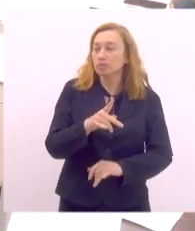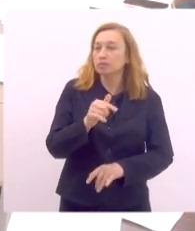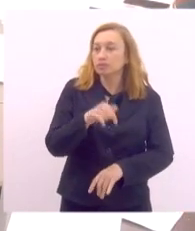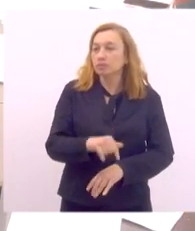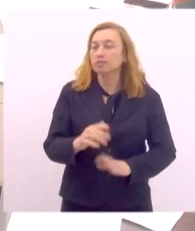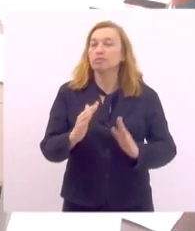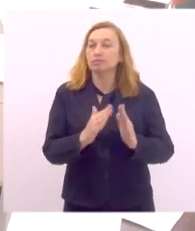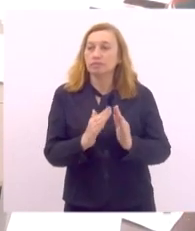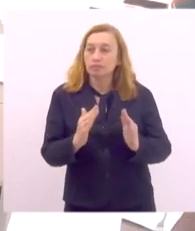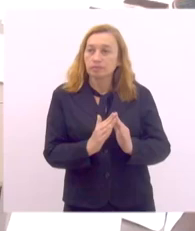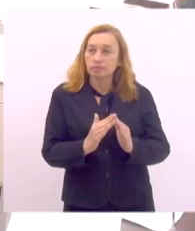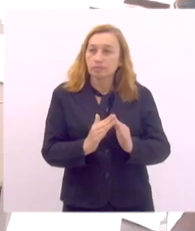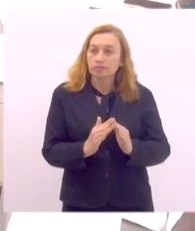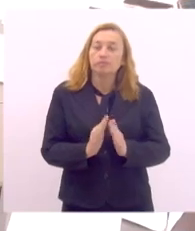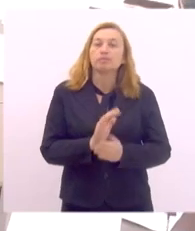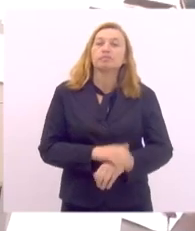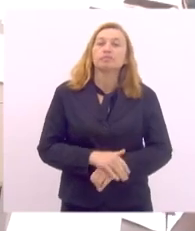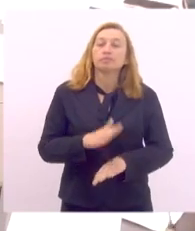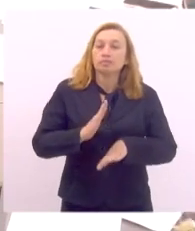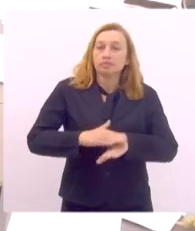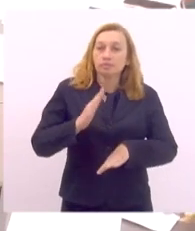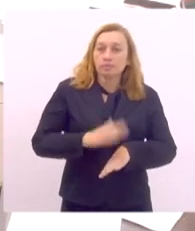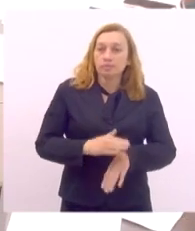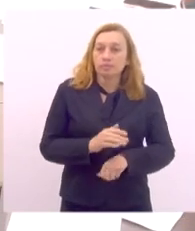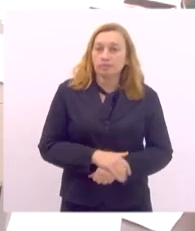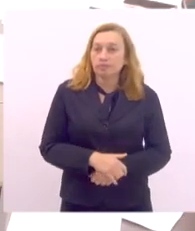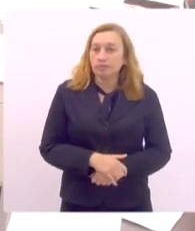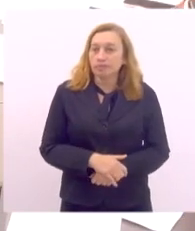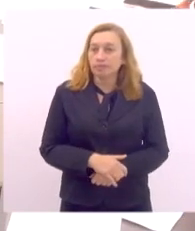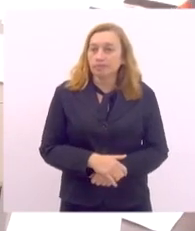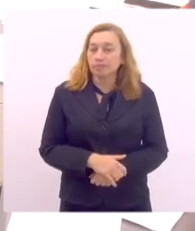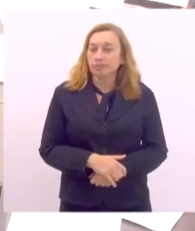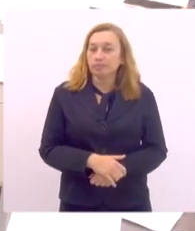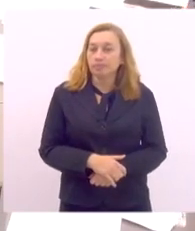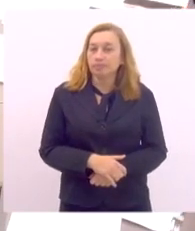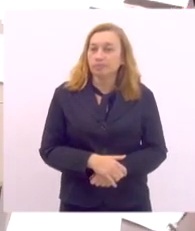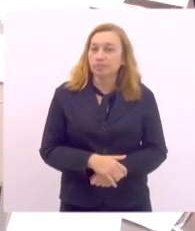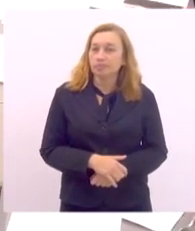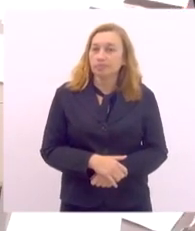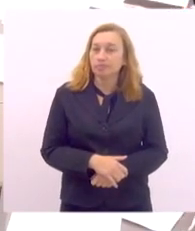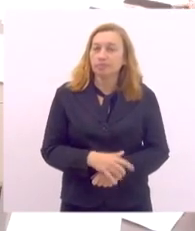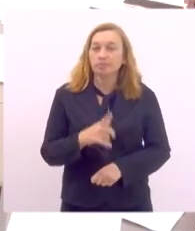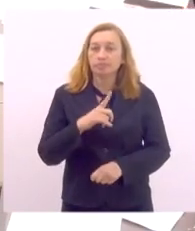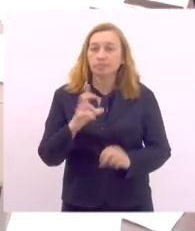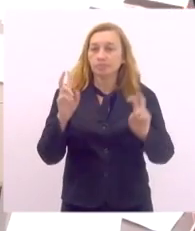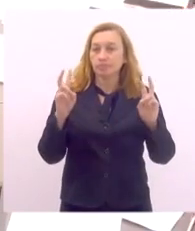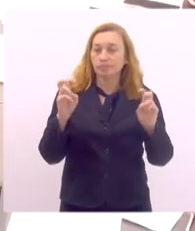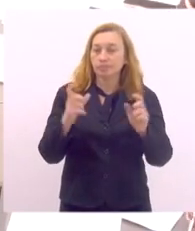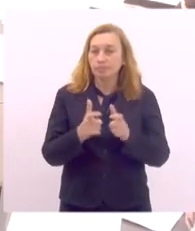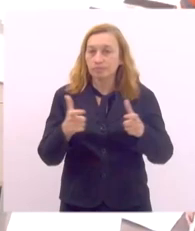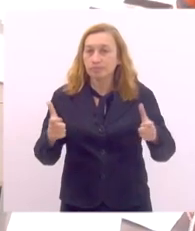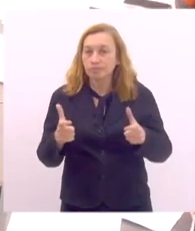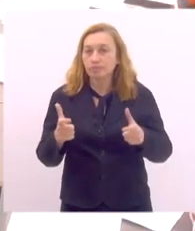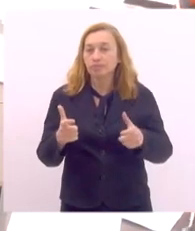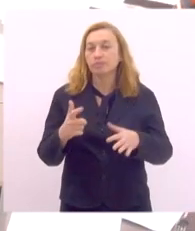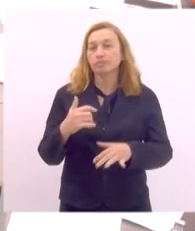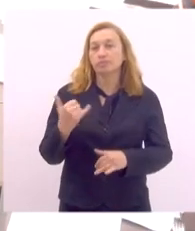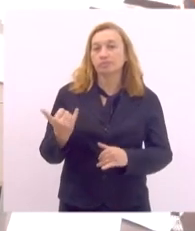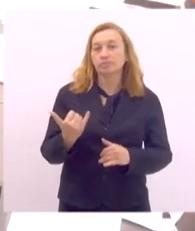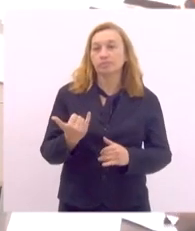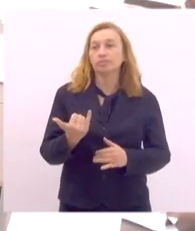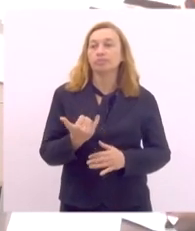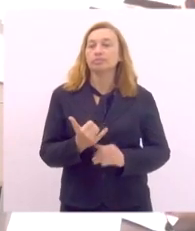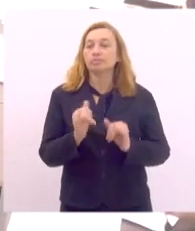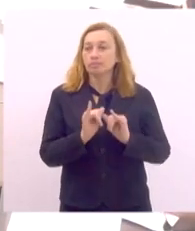tem consensualizado cada vez mais que, quando você tem assim, questões muito abrangentes, é melhor se fazer o formato de